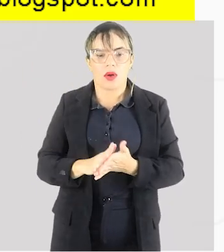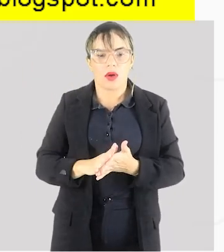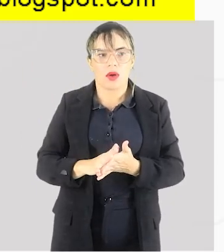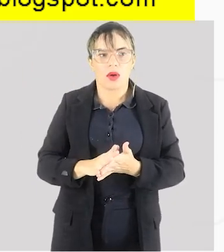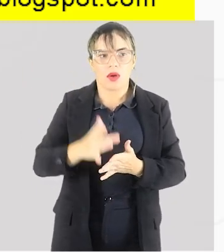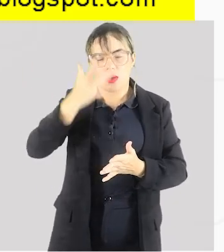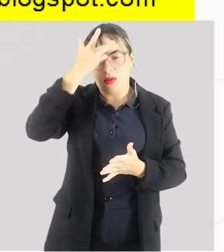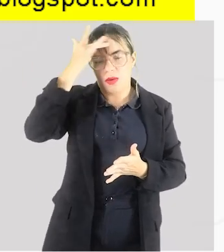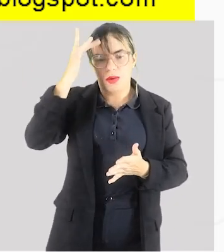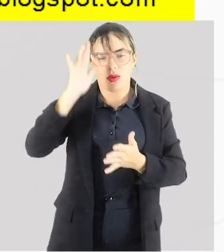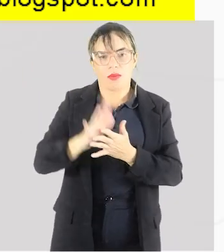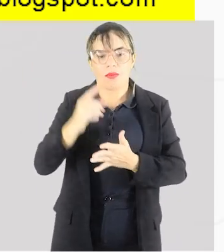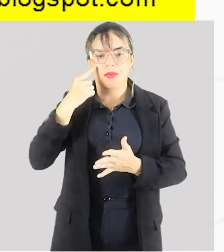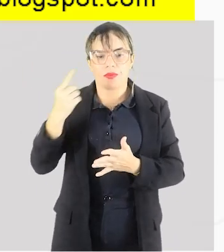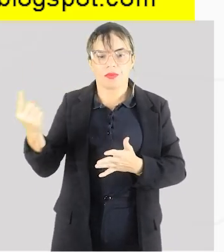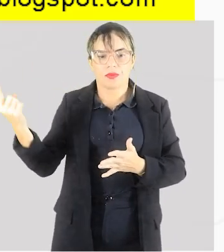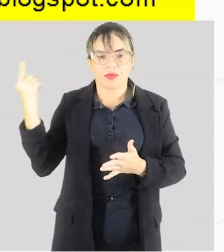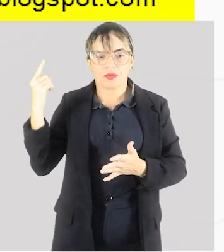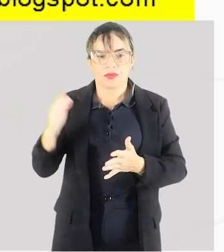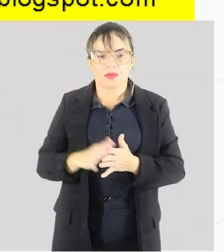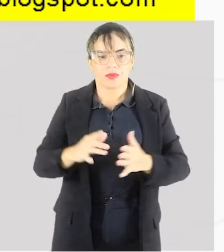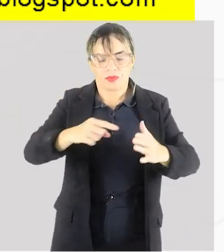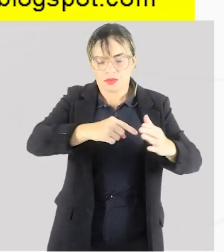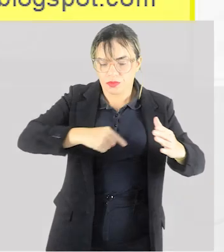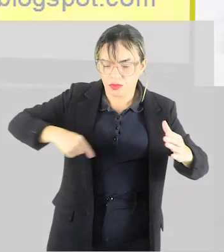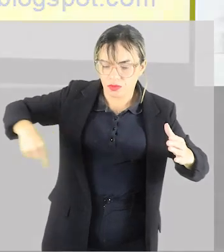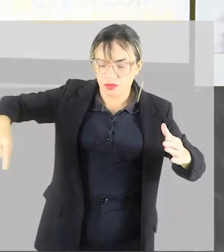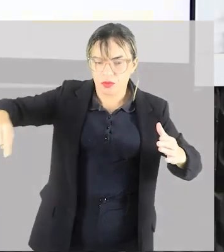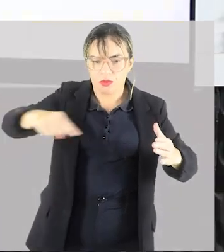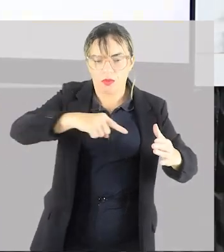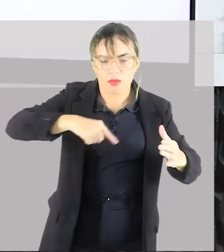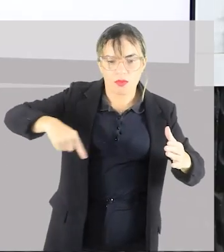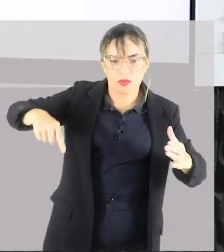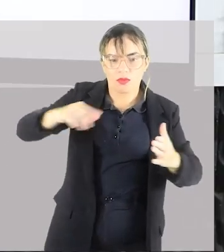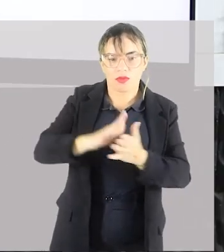pessoa, vem aqui é outra pessoa, então isso aqui é muito grande. O artista